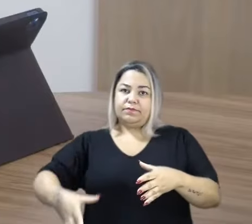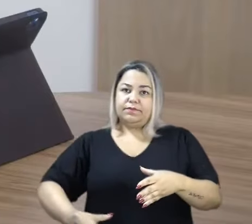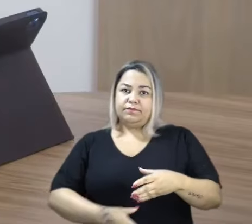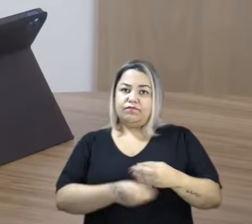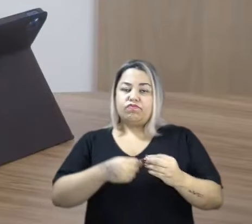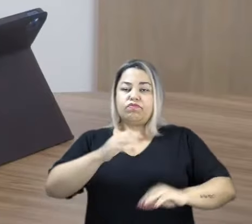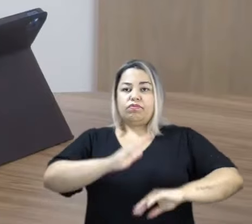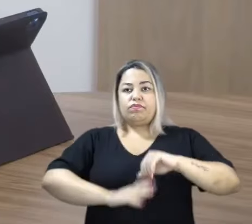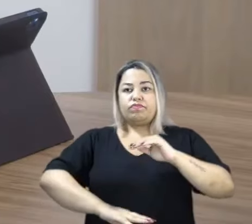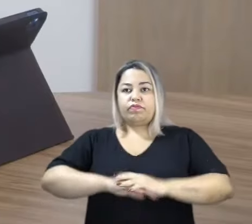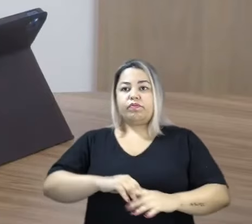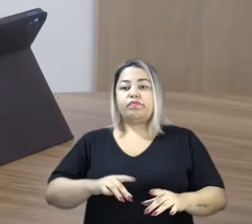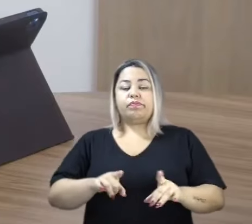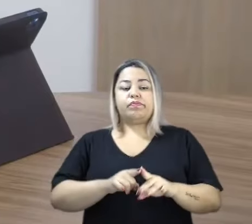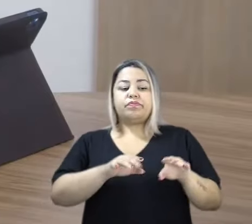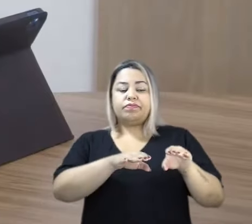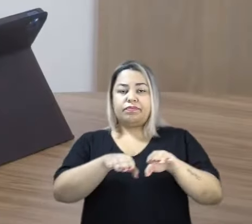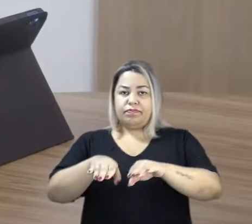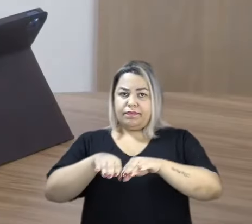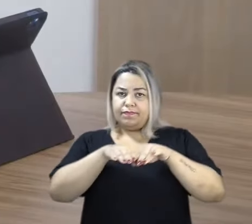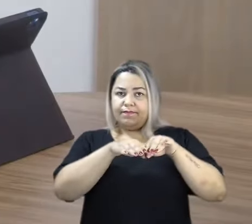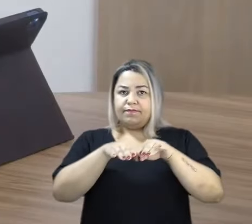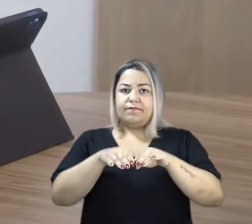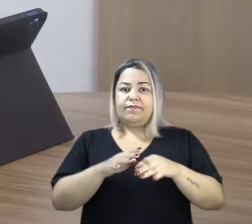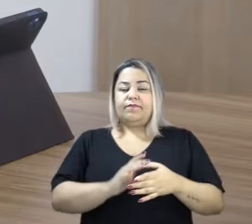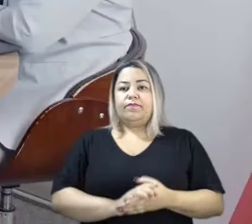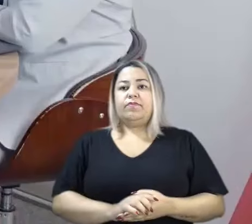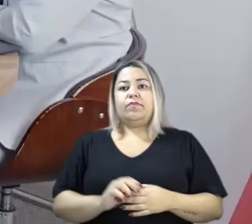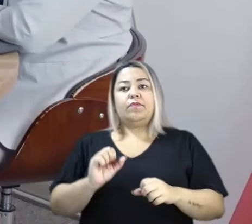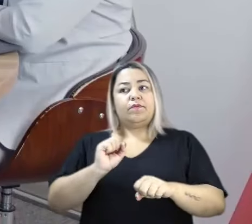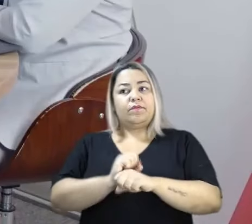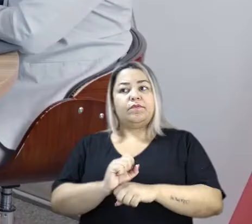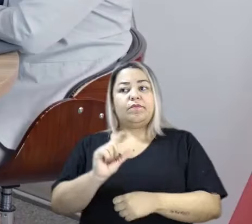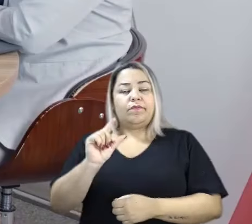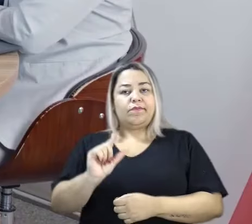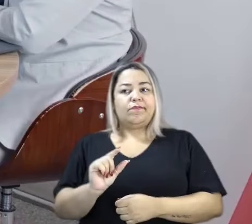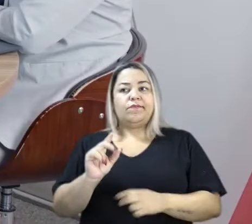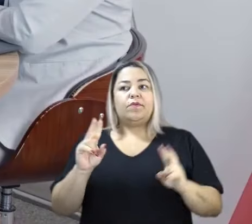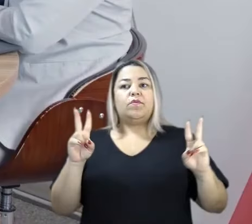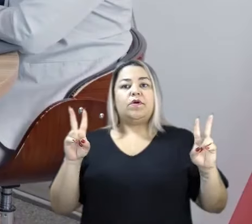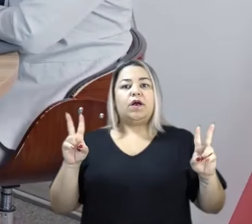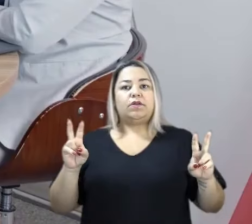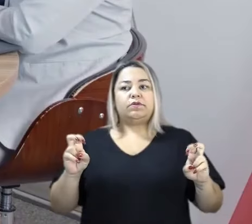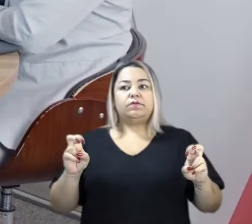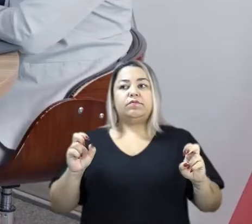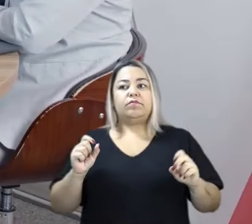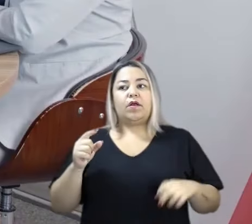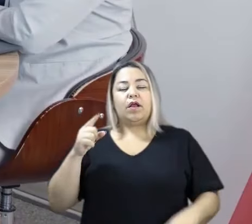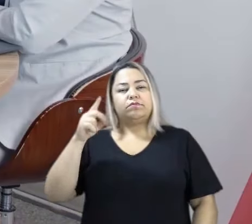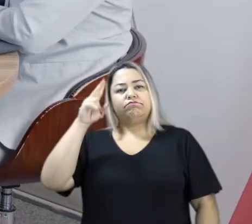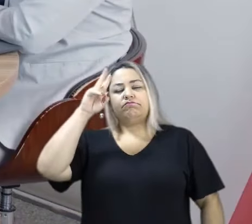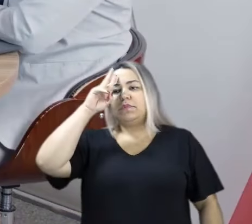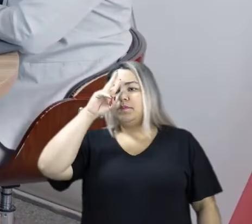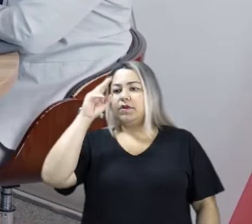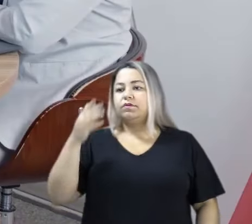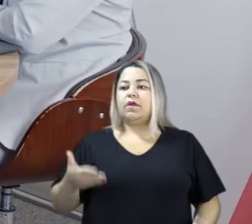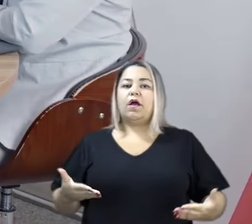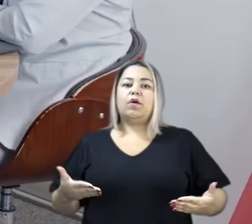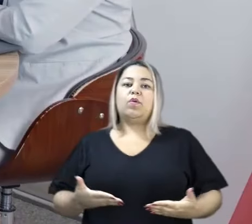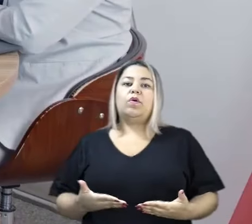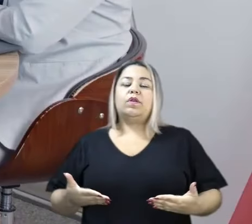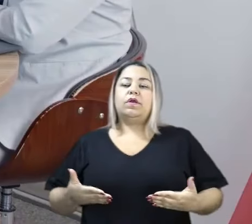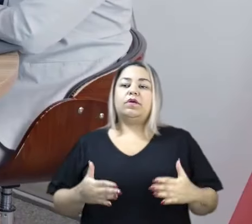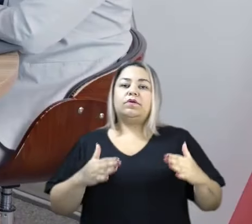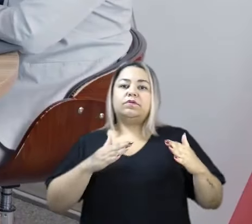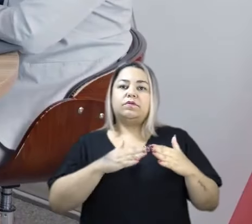das ações, né, do Mais Igualdade. Só te interrompendo, para abrir um parênteses, é porque me veio aqui na minha cabeça agora a